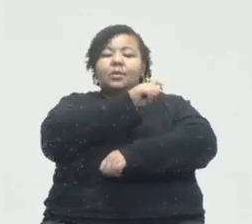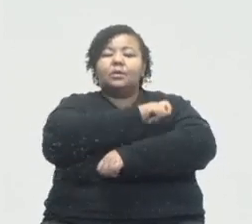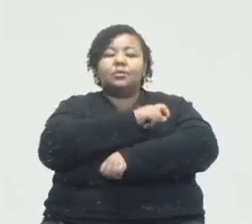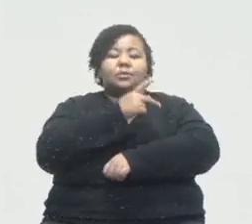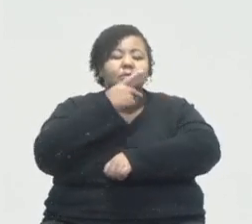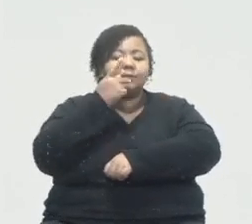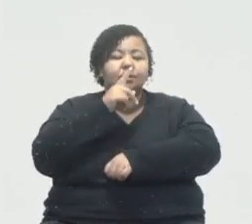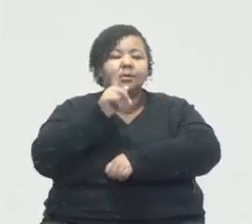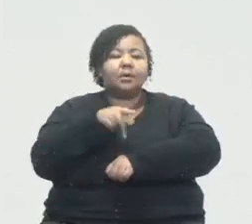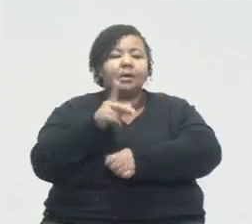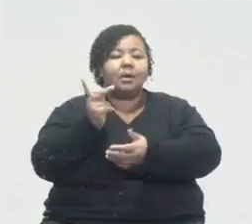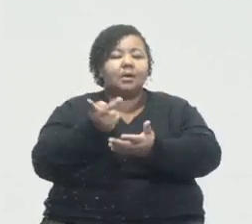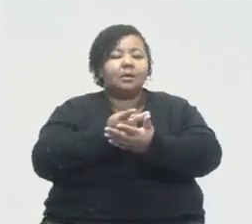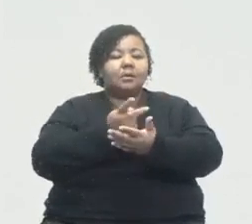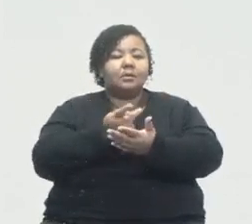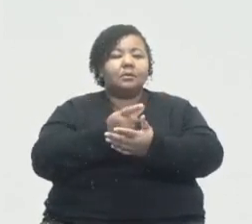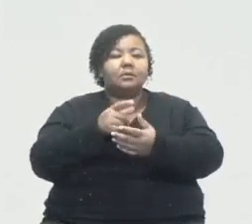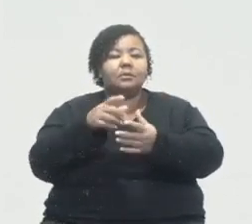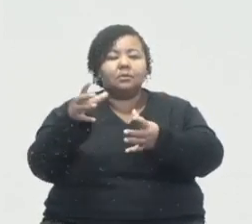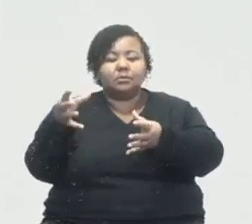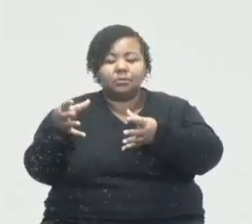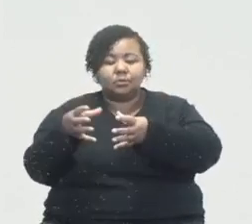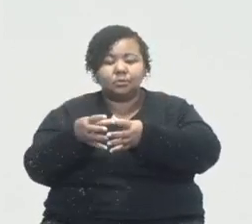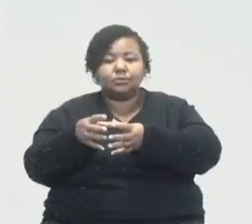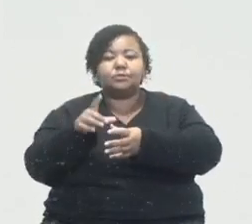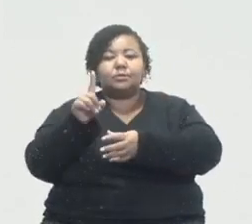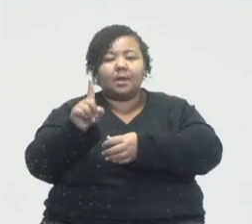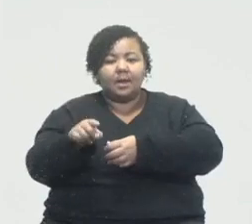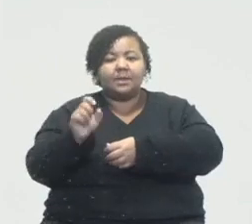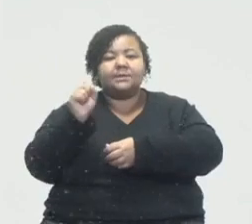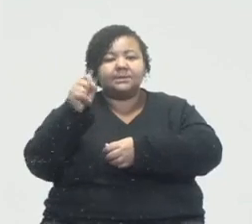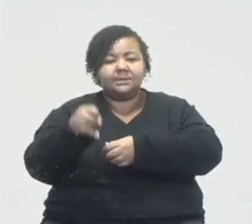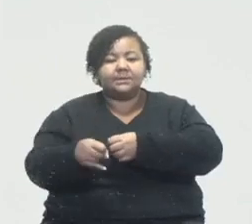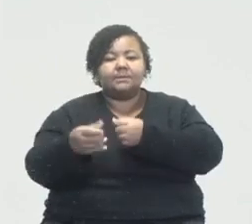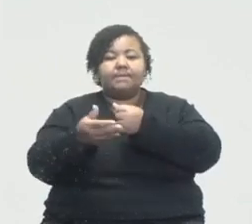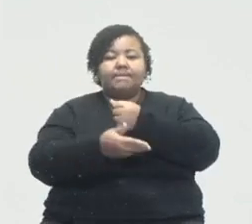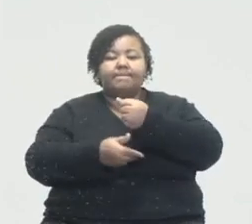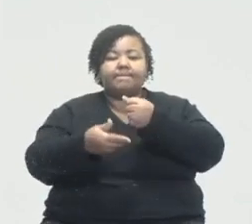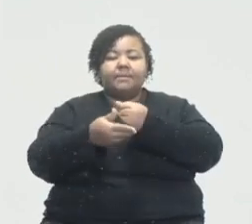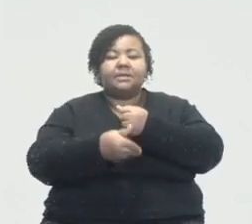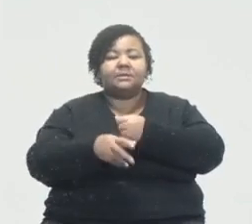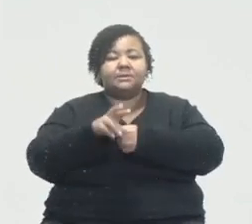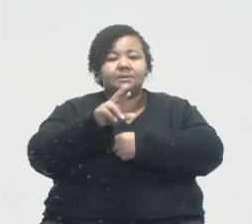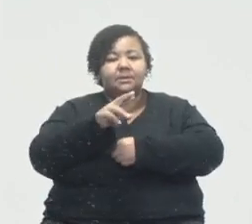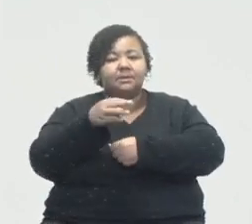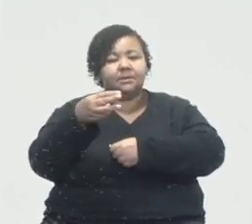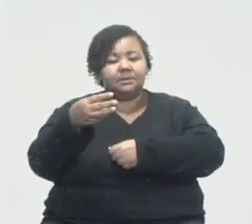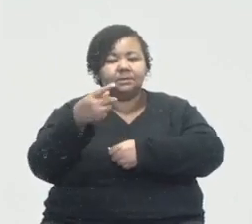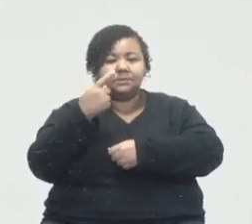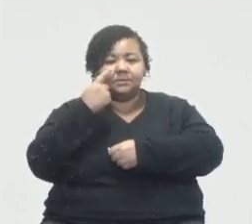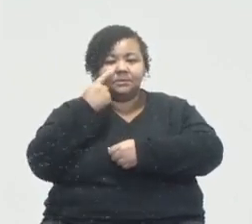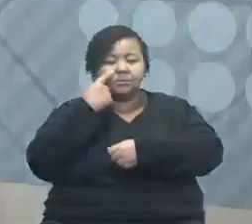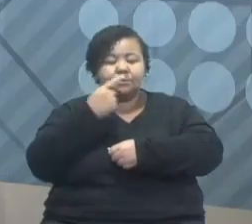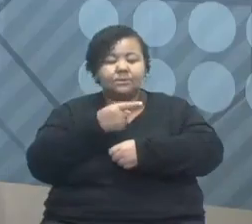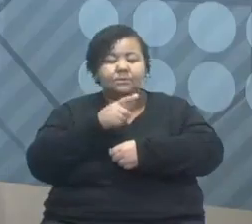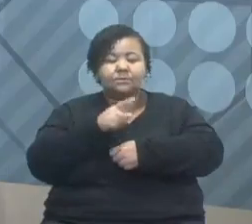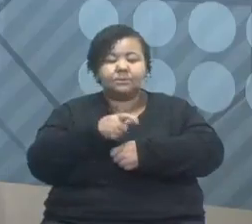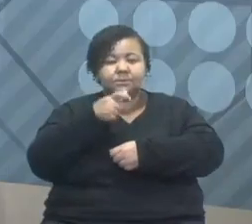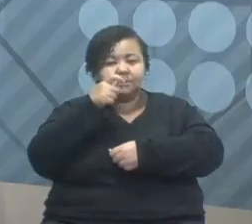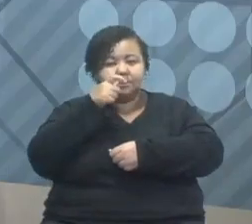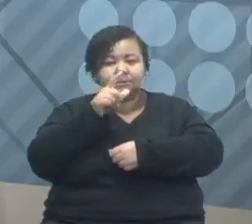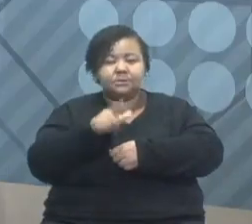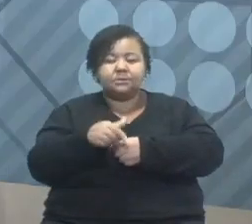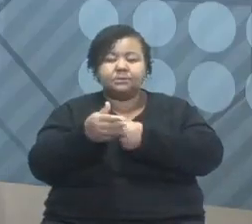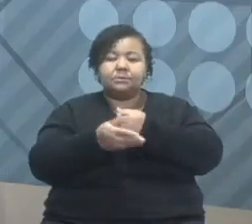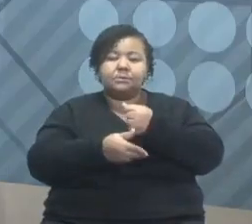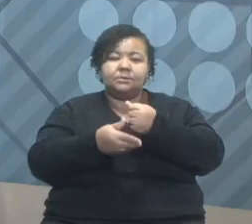que o conjunto apresentado é uma base, sim, do R3. Então, a gente vê essa situação aqui para a gente verificar se é uma